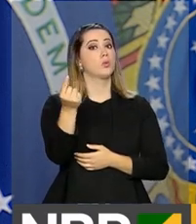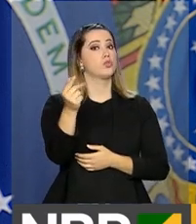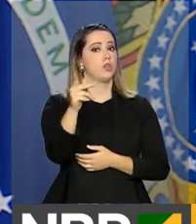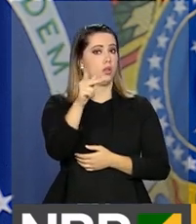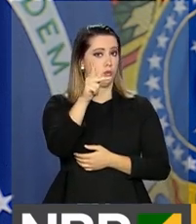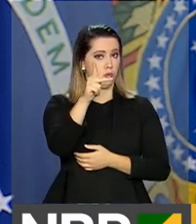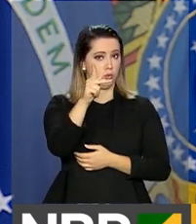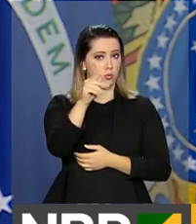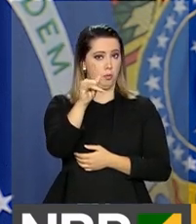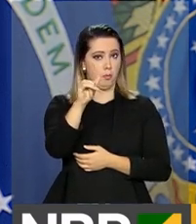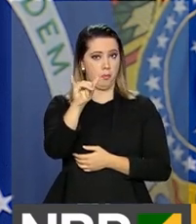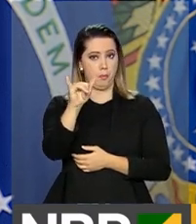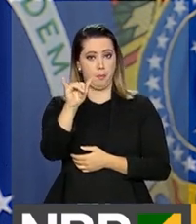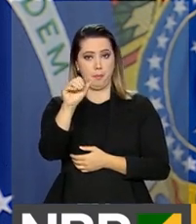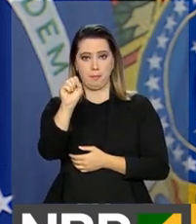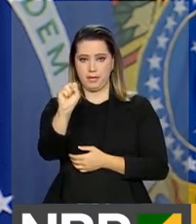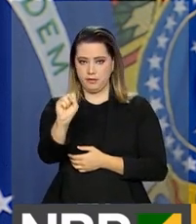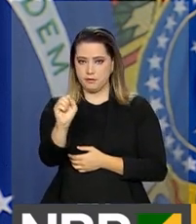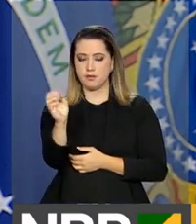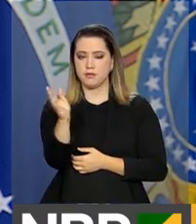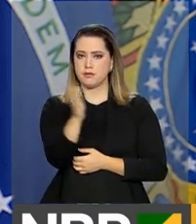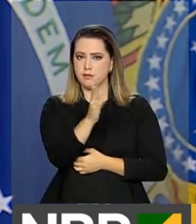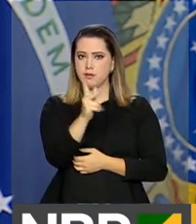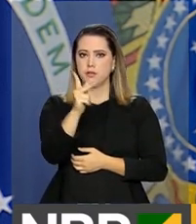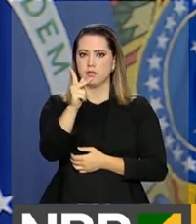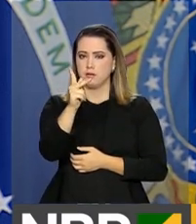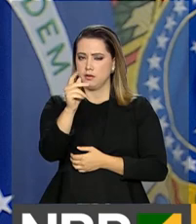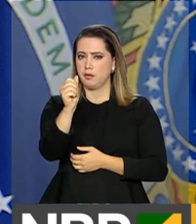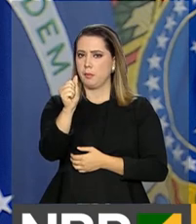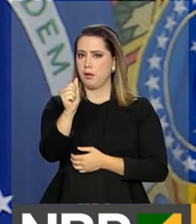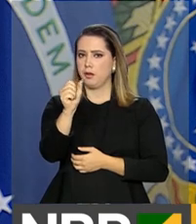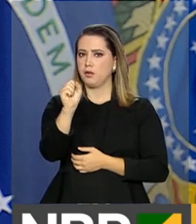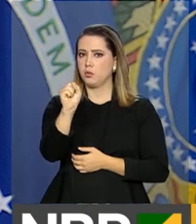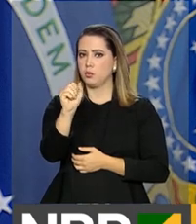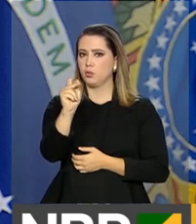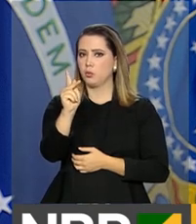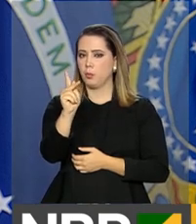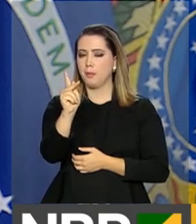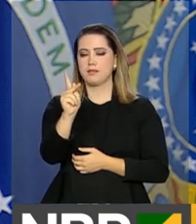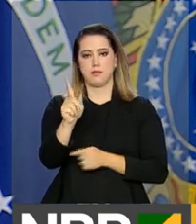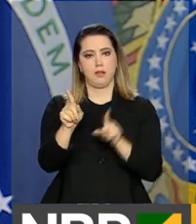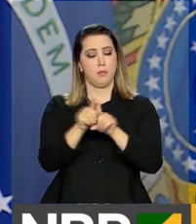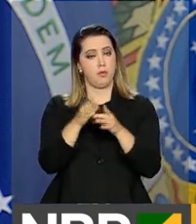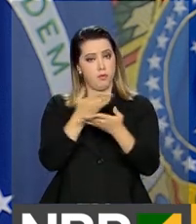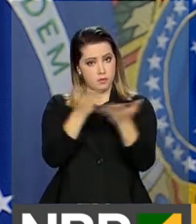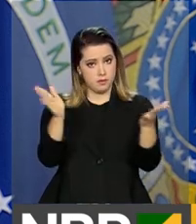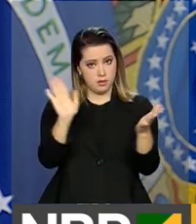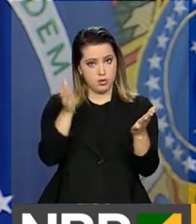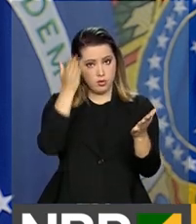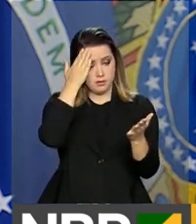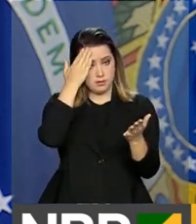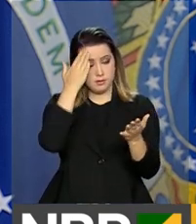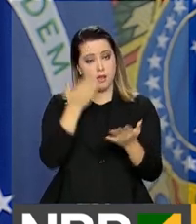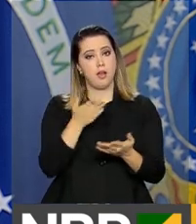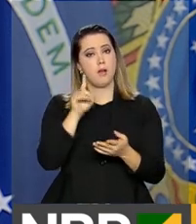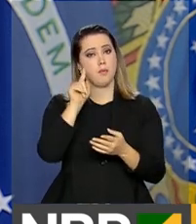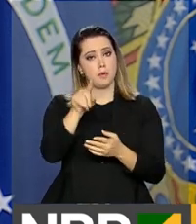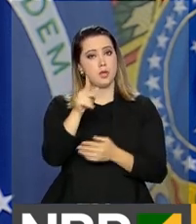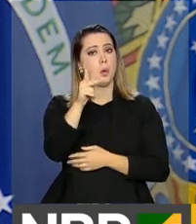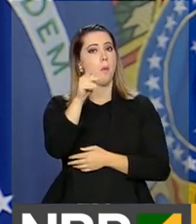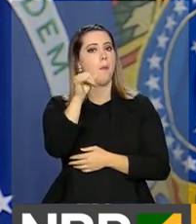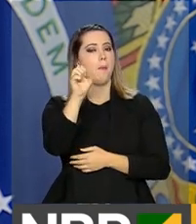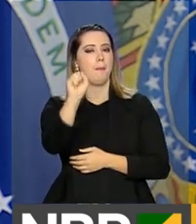pasep eles sabem que a senhora sabe melhor do que eu que o ps diz respeito